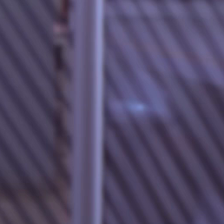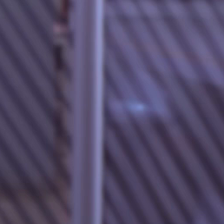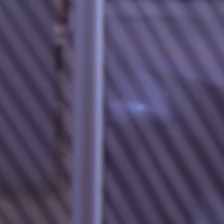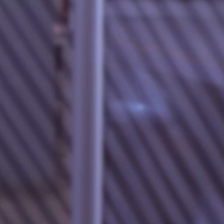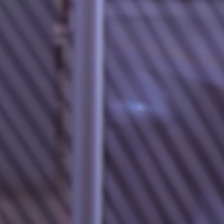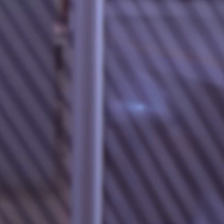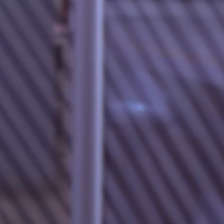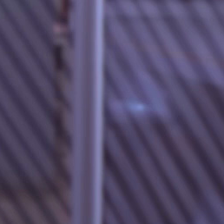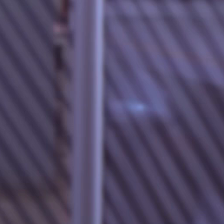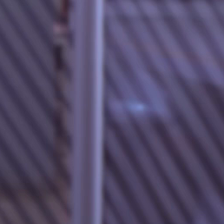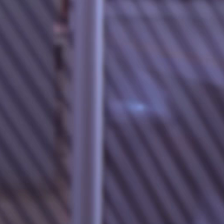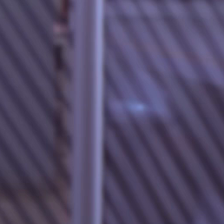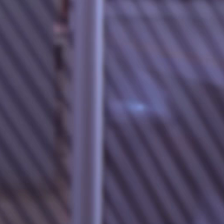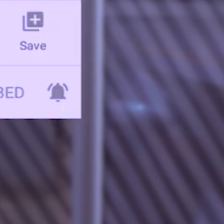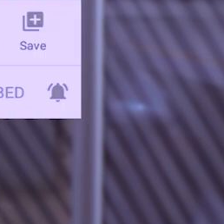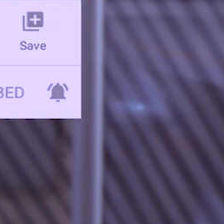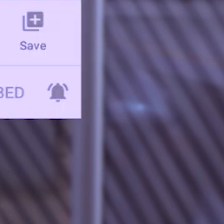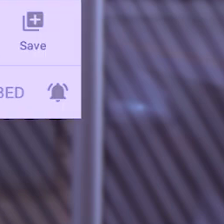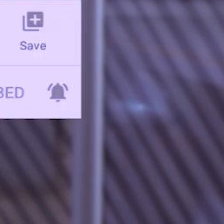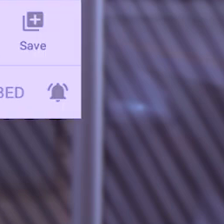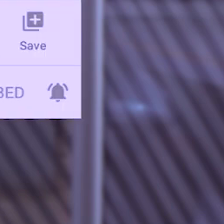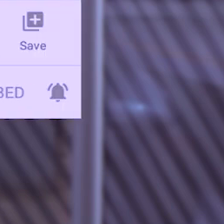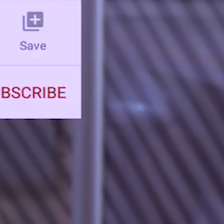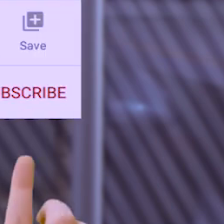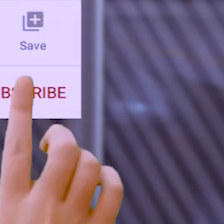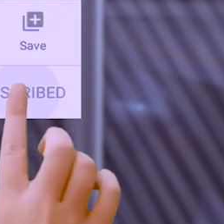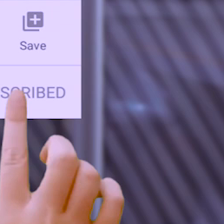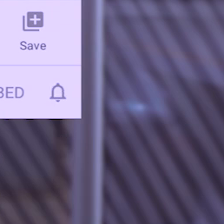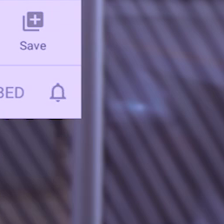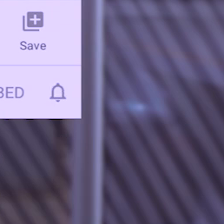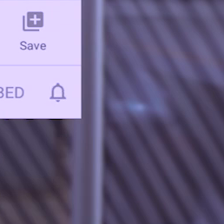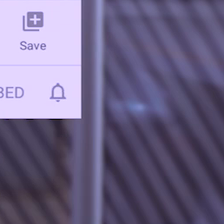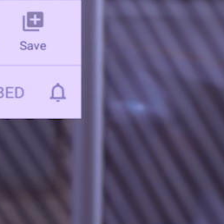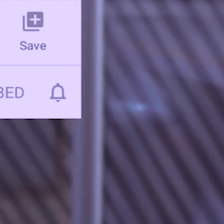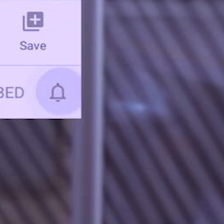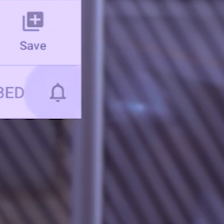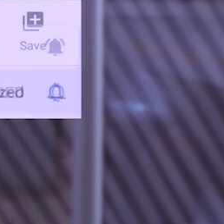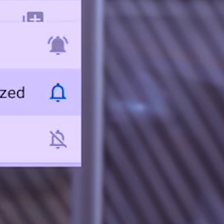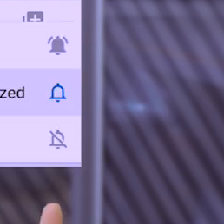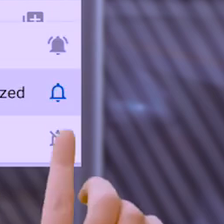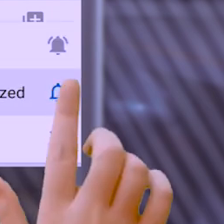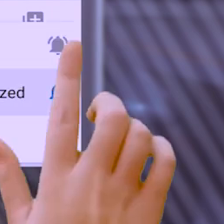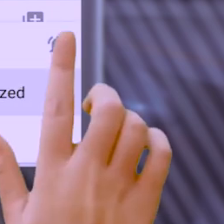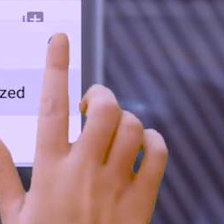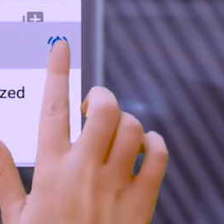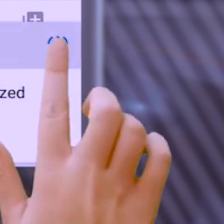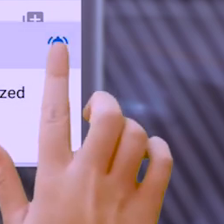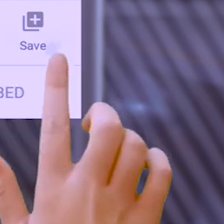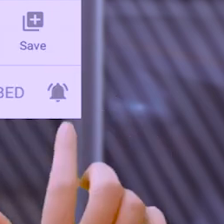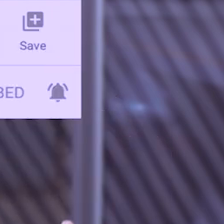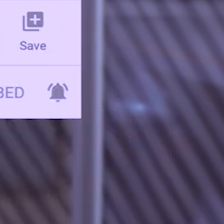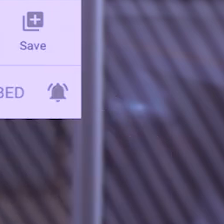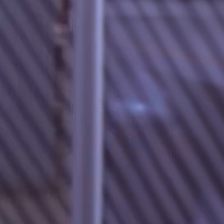Para obter mais informações, não se esqueça de curtir e subscrever no canal social media Gemen TV e clique também no botão